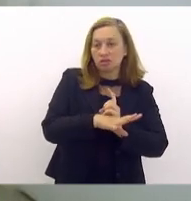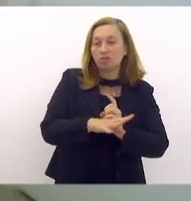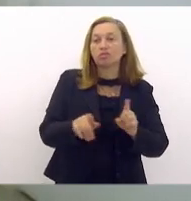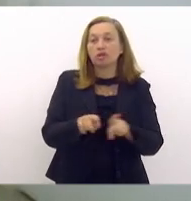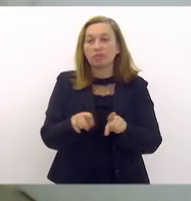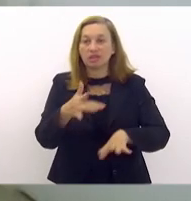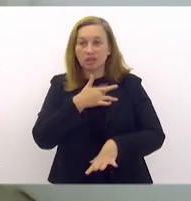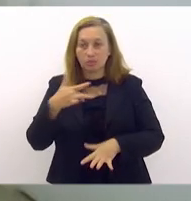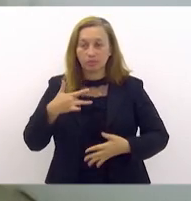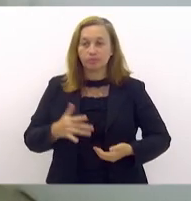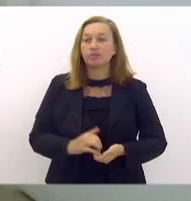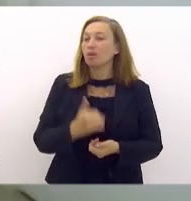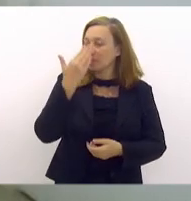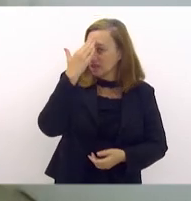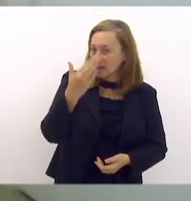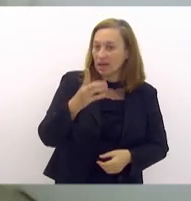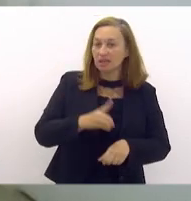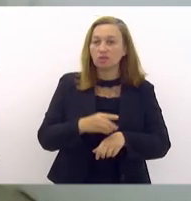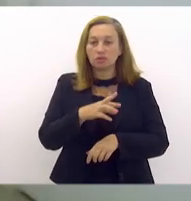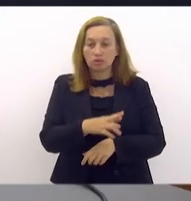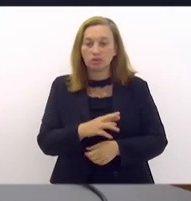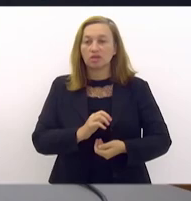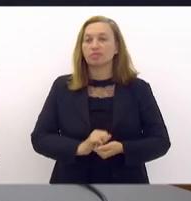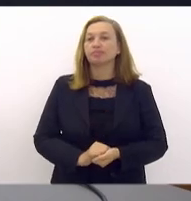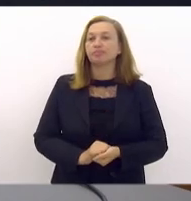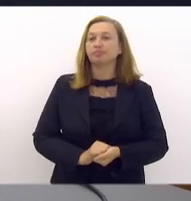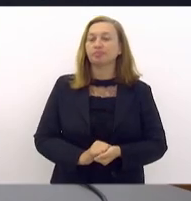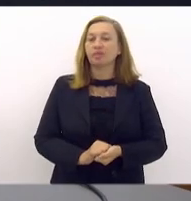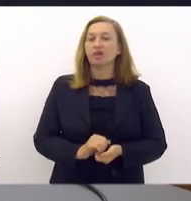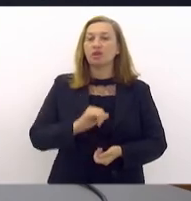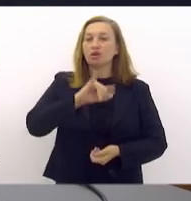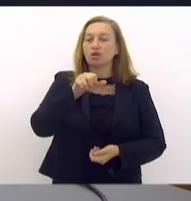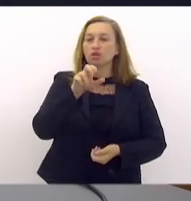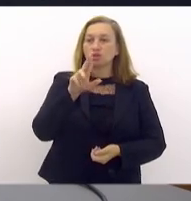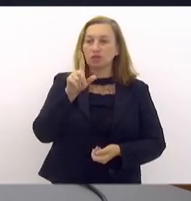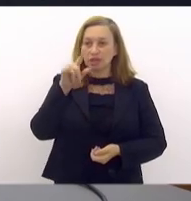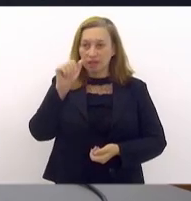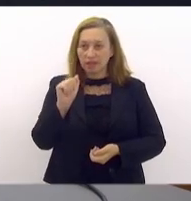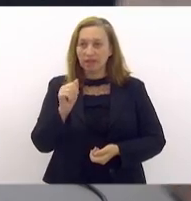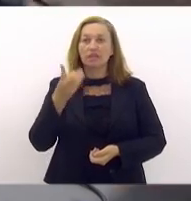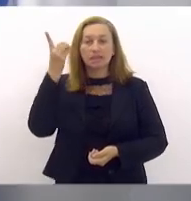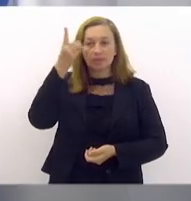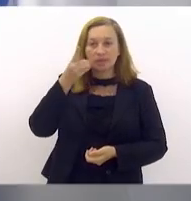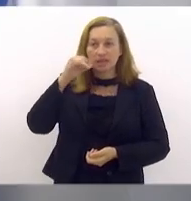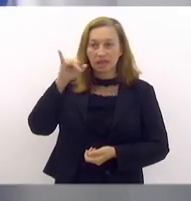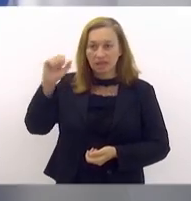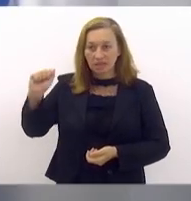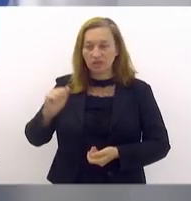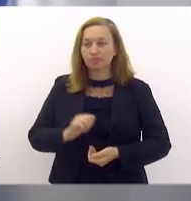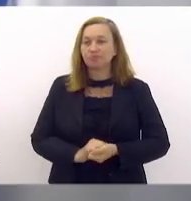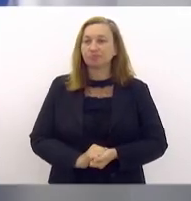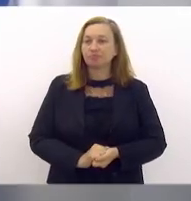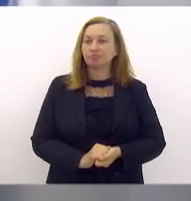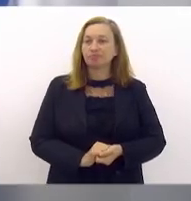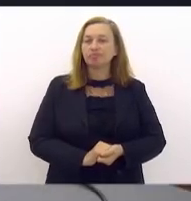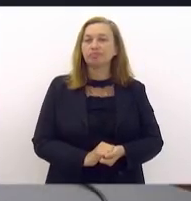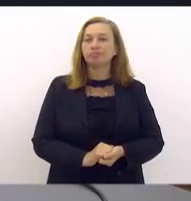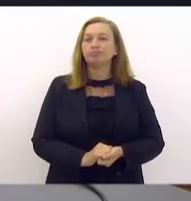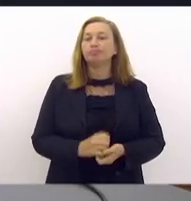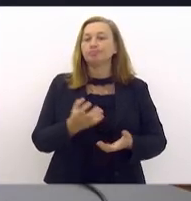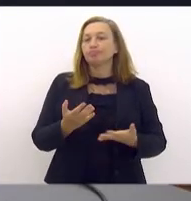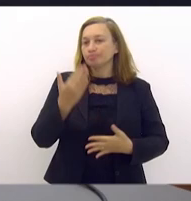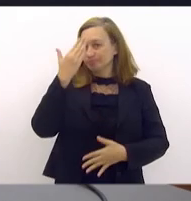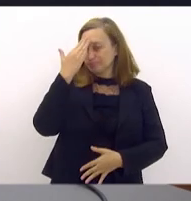saúde. Obrigada, doutora Juliana. Deputada Índia Armelau. Eu só